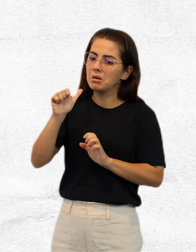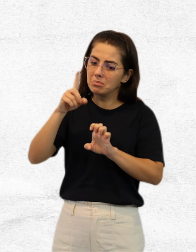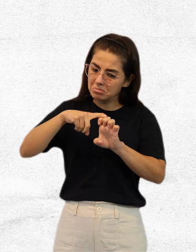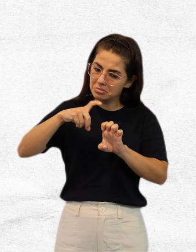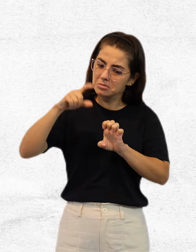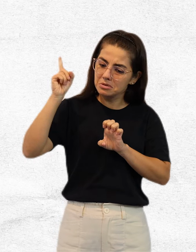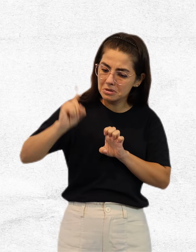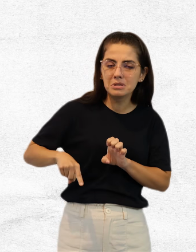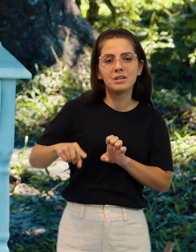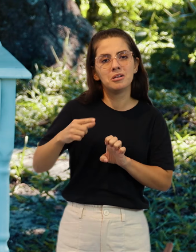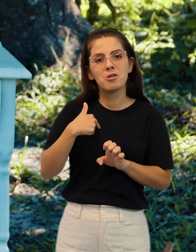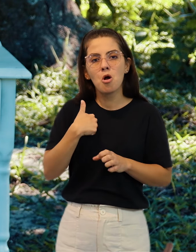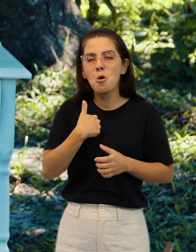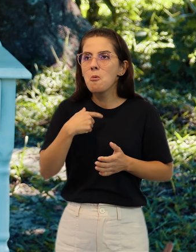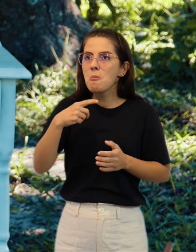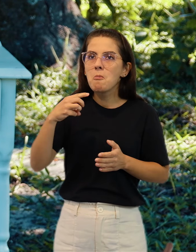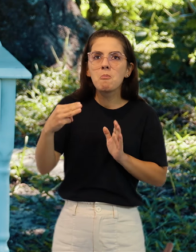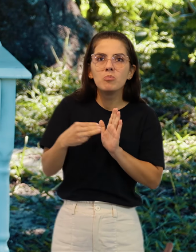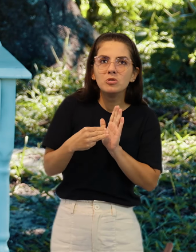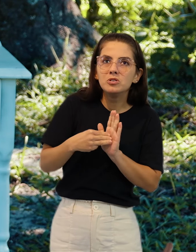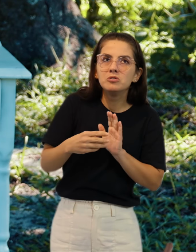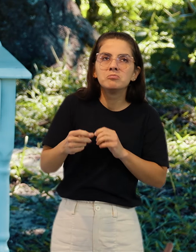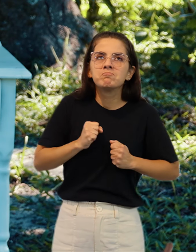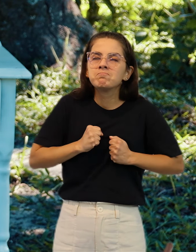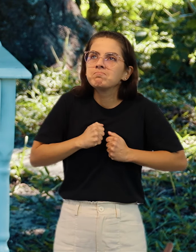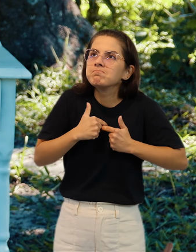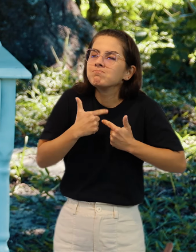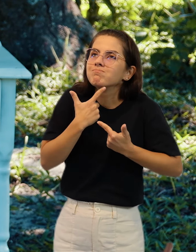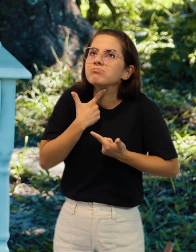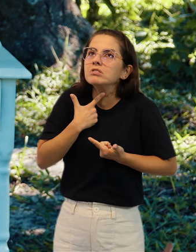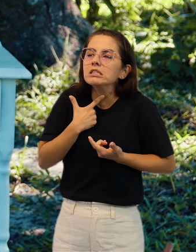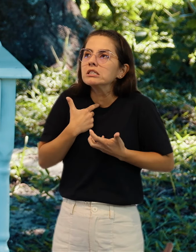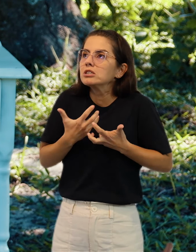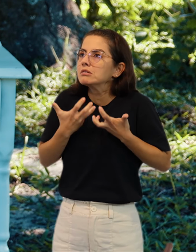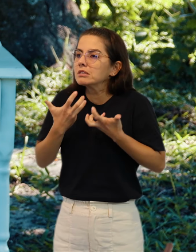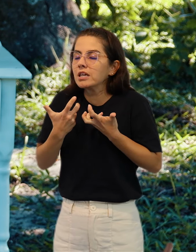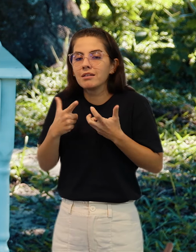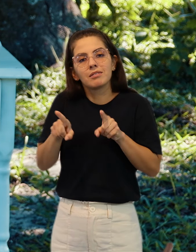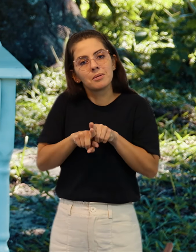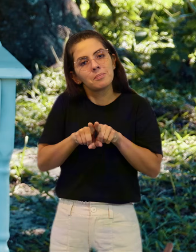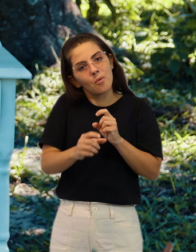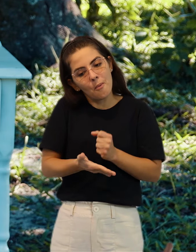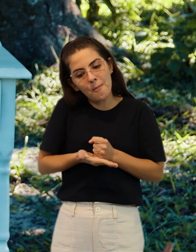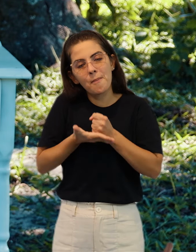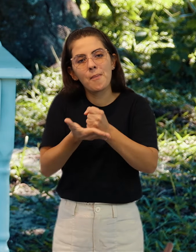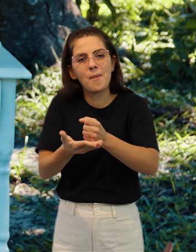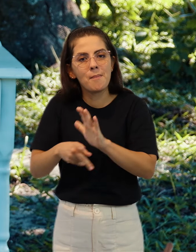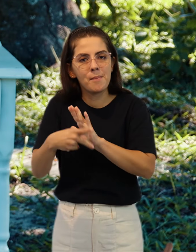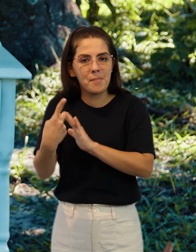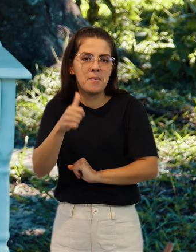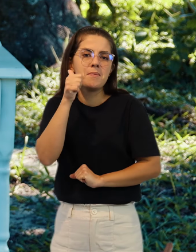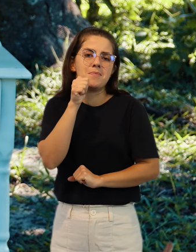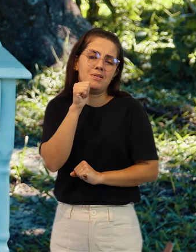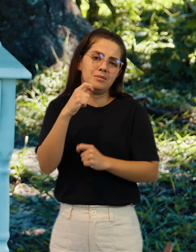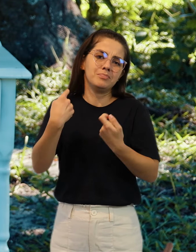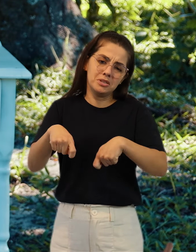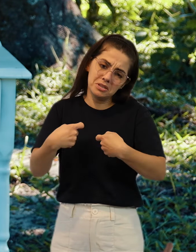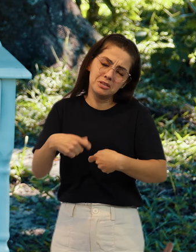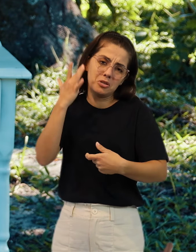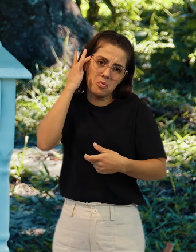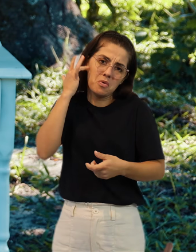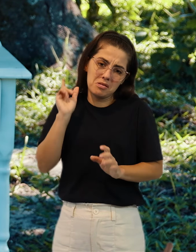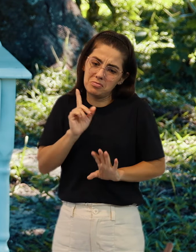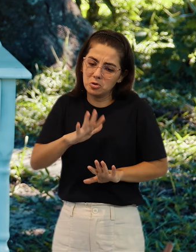que eu fui reconhecida, né? Então ali me deu uma motivação, um apoio que a gente necessita. Eu acho que as